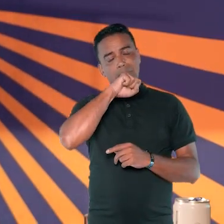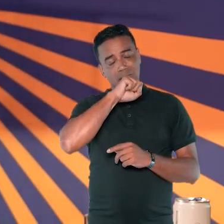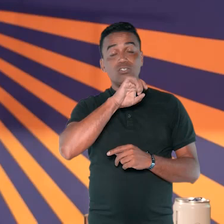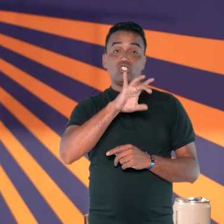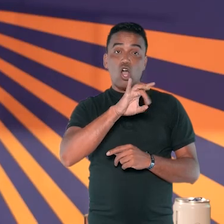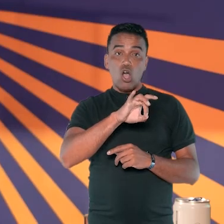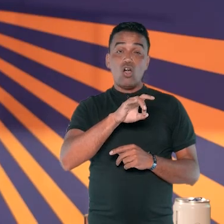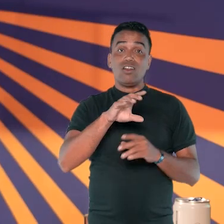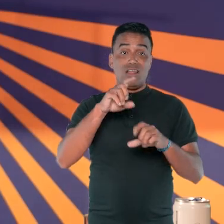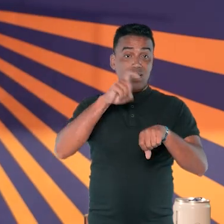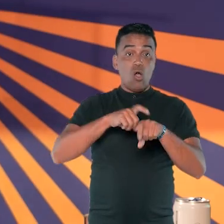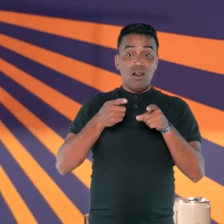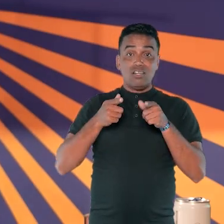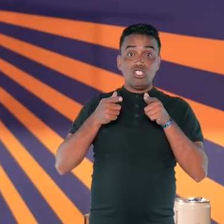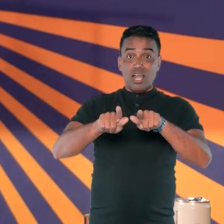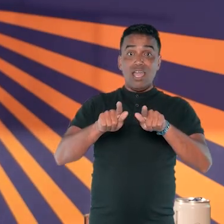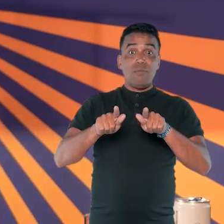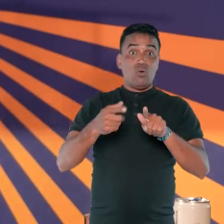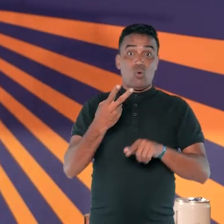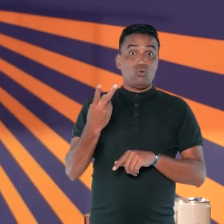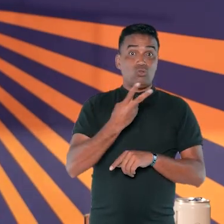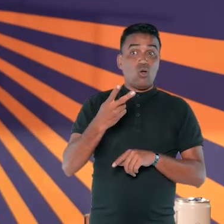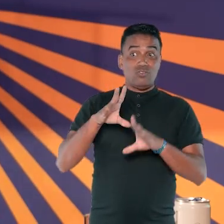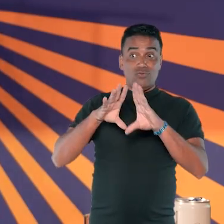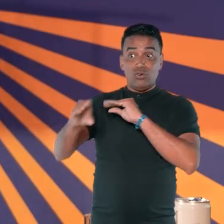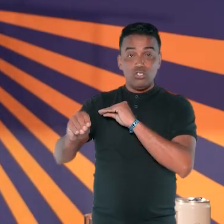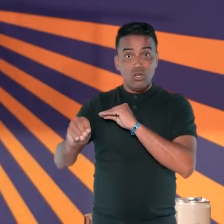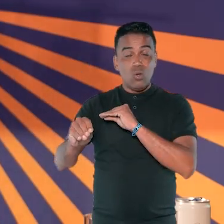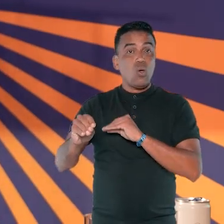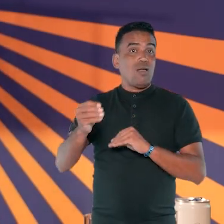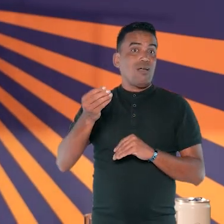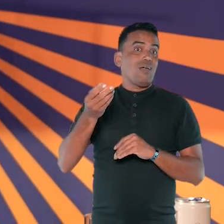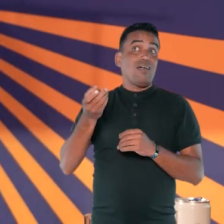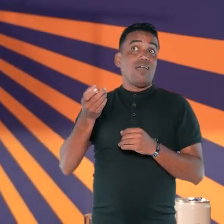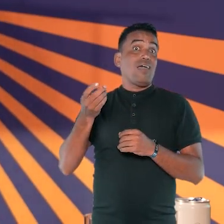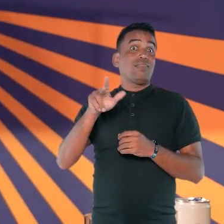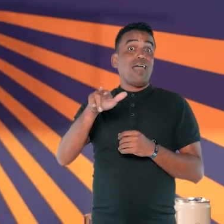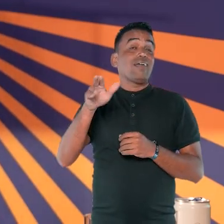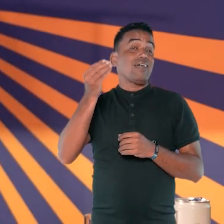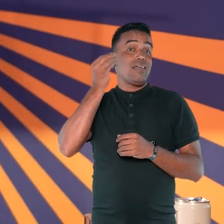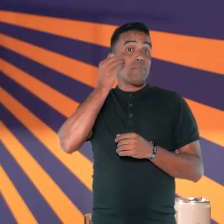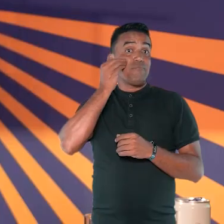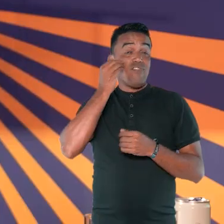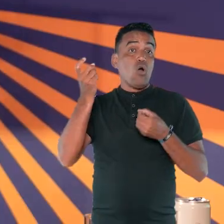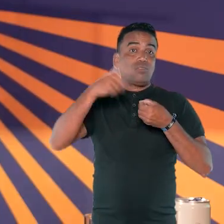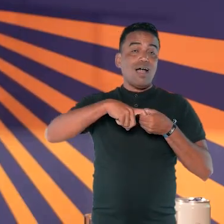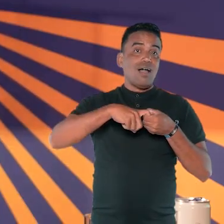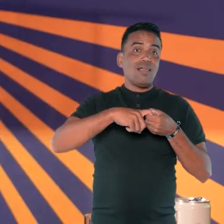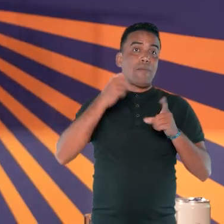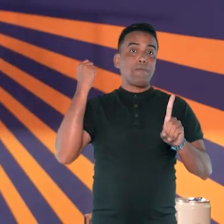e, nesta fuga, junto com o irmão gêmeo, o irmão tendo resolvido voltar, ele matou o irmão, foi